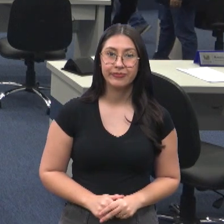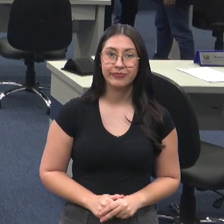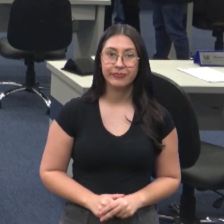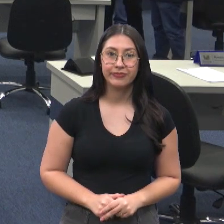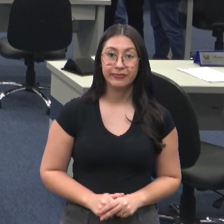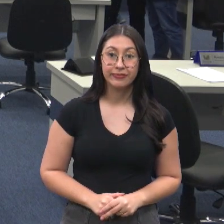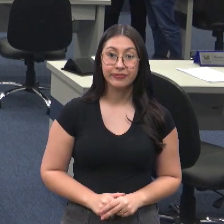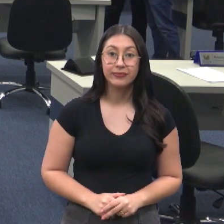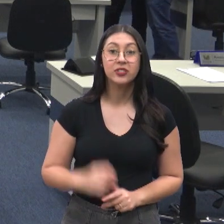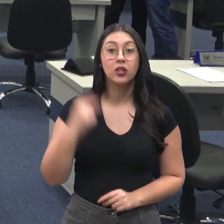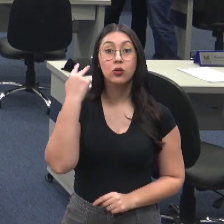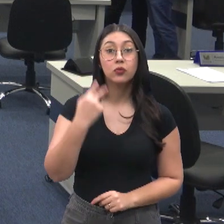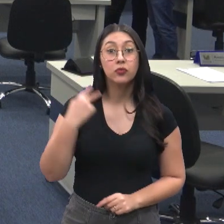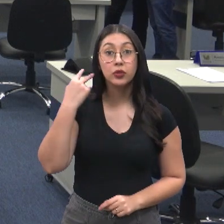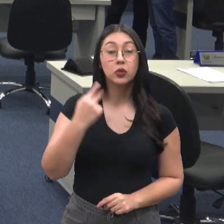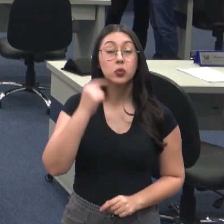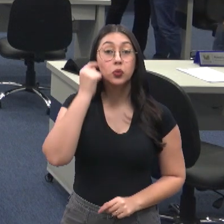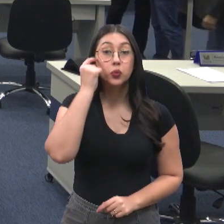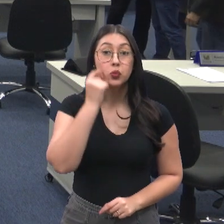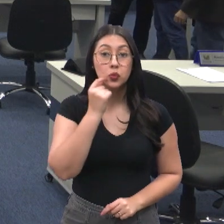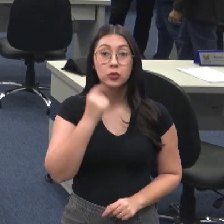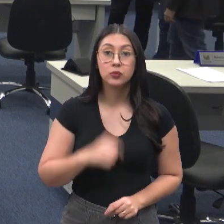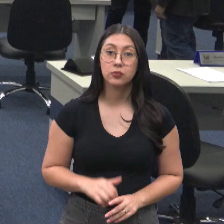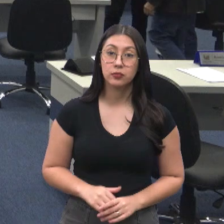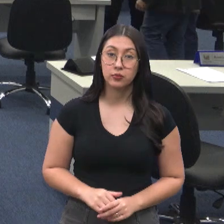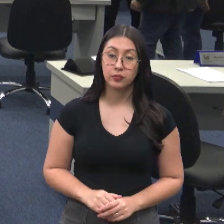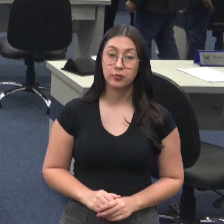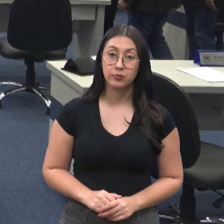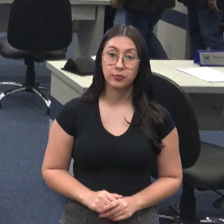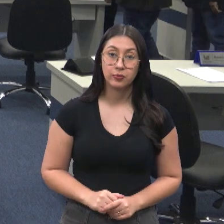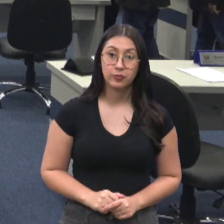Questão de ordem, vereador Gilson Campos.